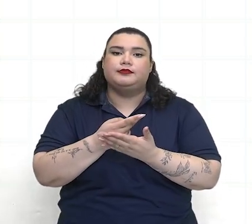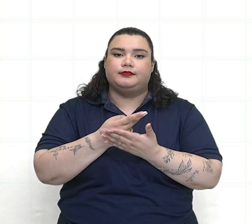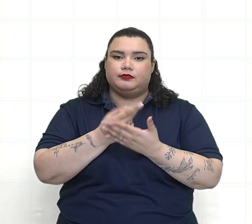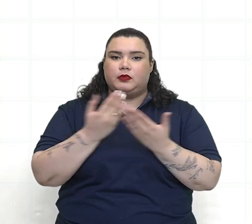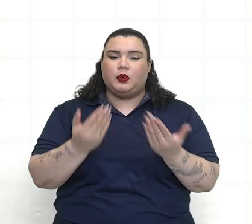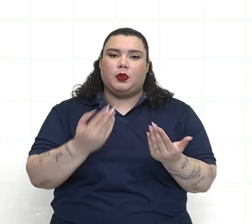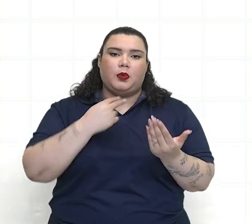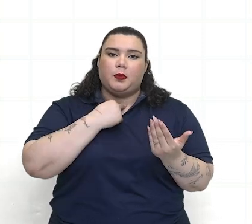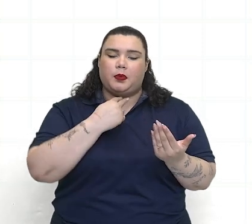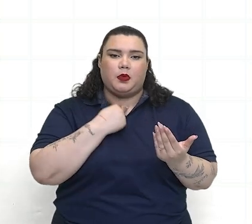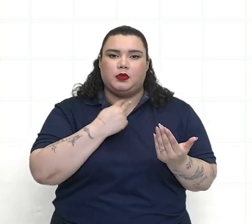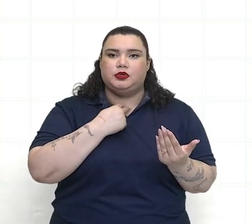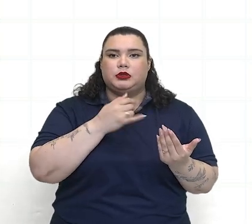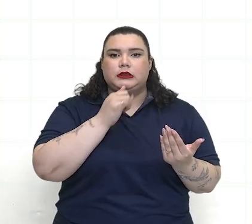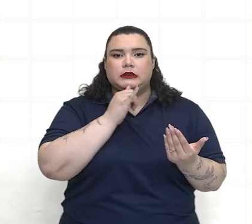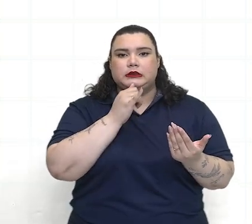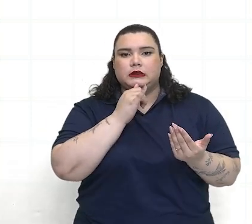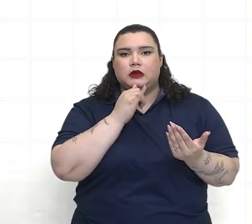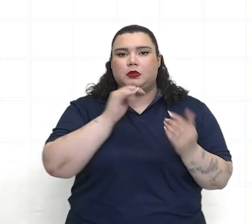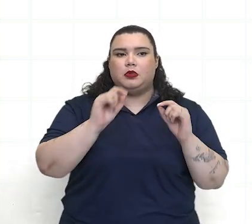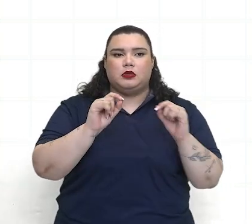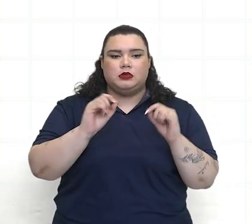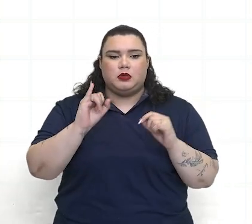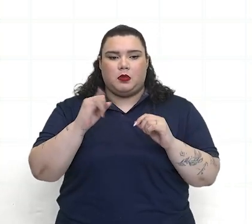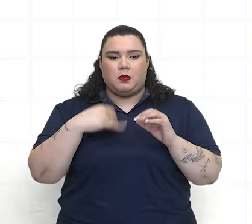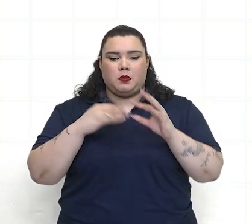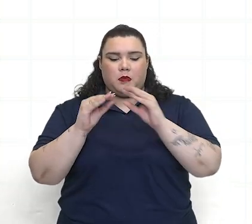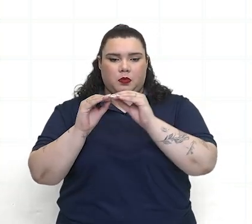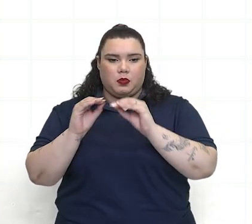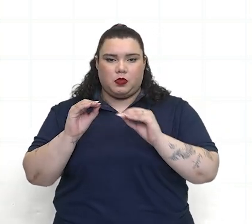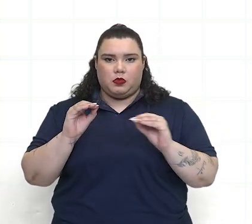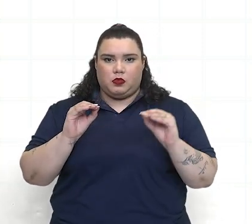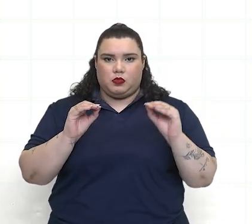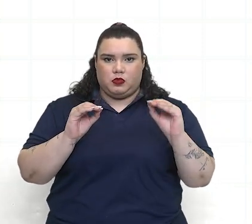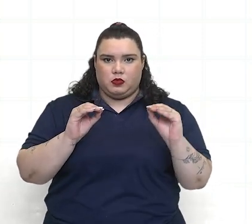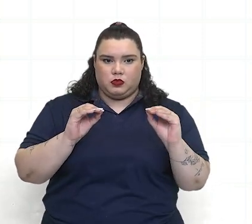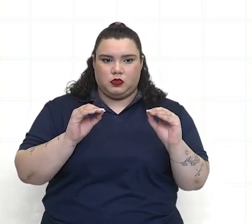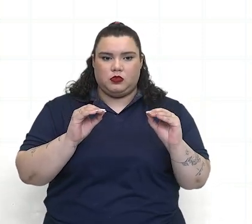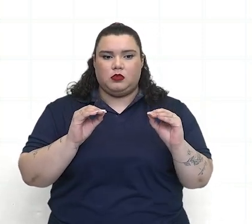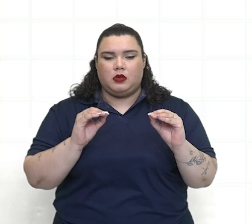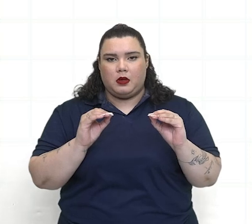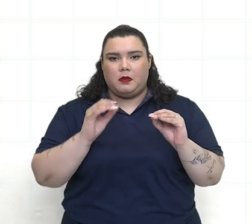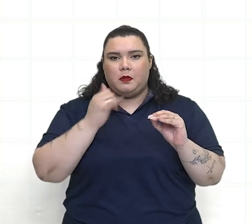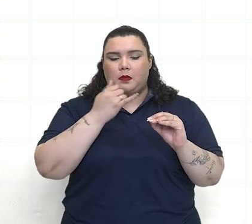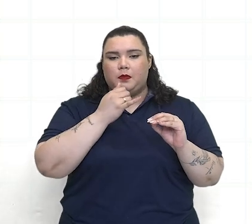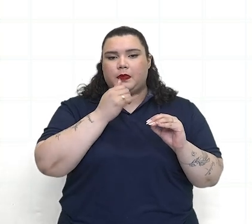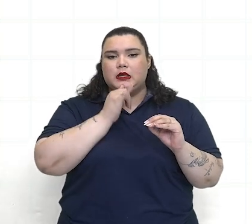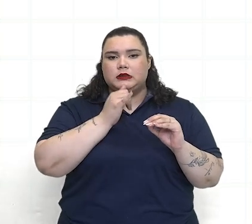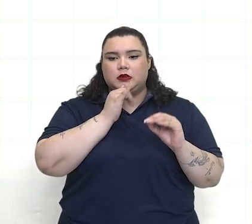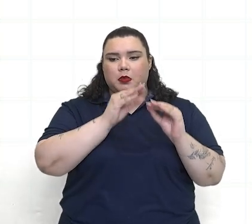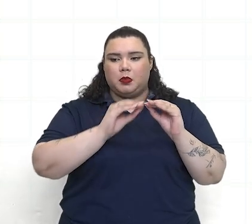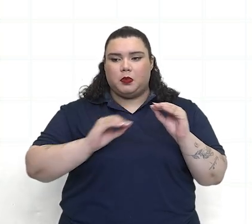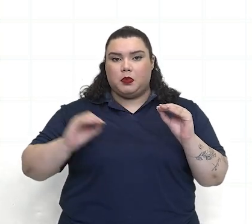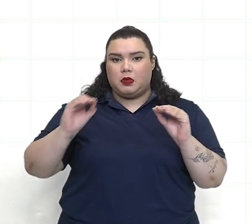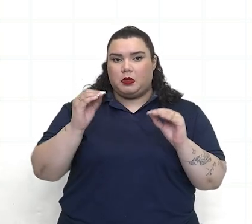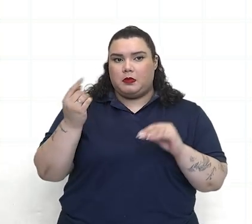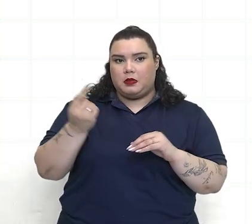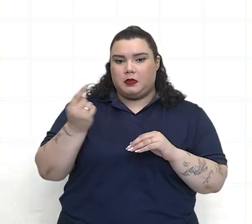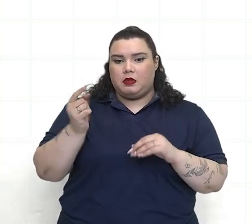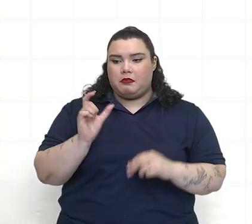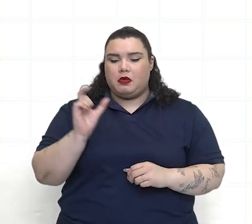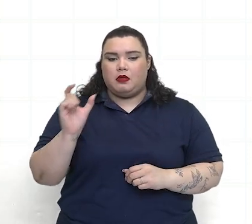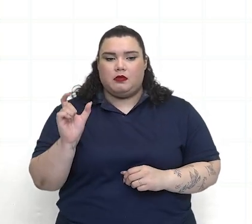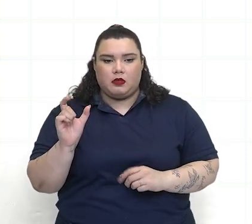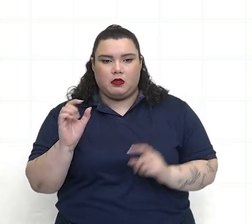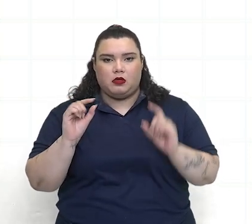Eu não posso dizer, por exemplo, se eu deslocasse essa sílaba tônica para a primeira, sabe como ficaria a